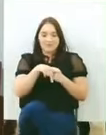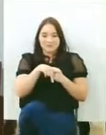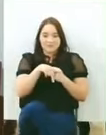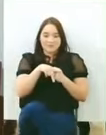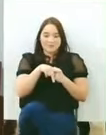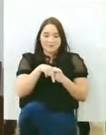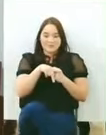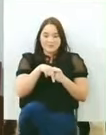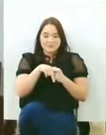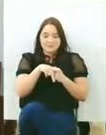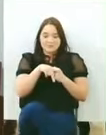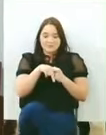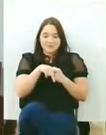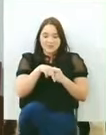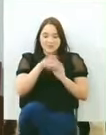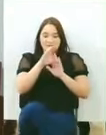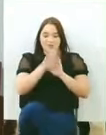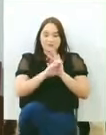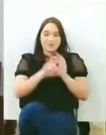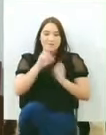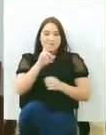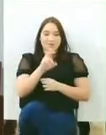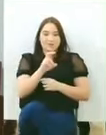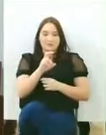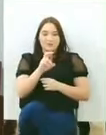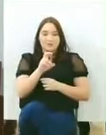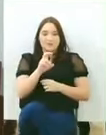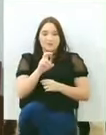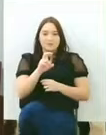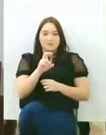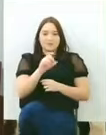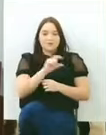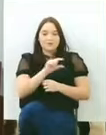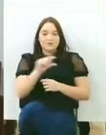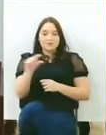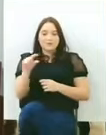Primeira epístola de Pedro, capítulo 5,